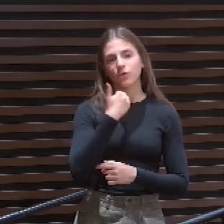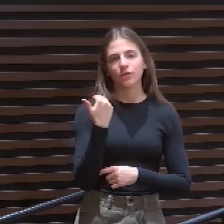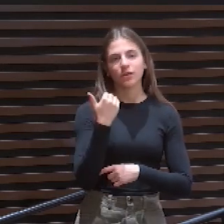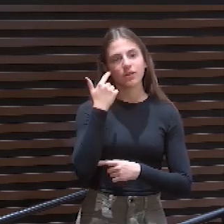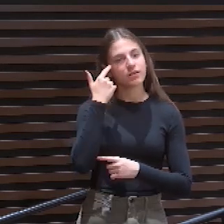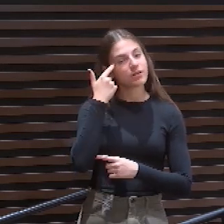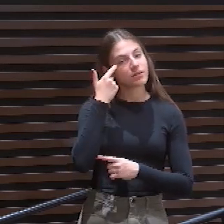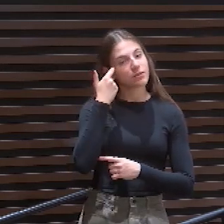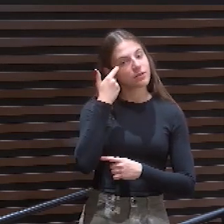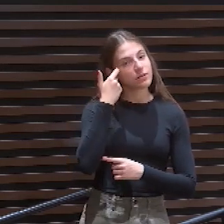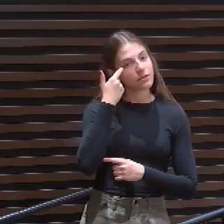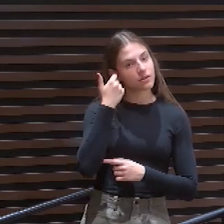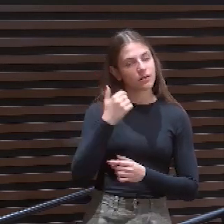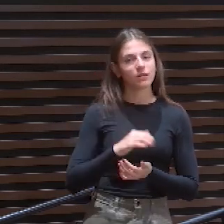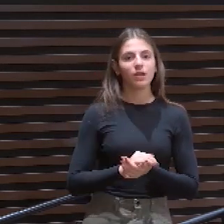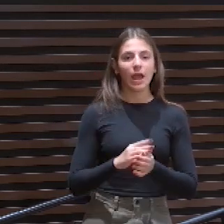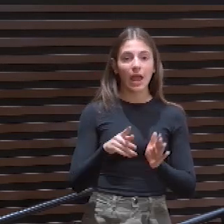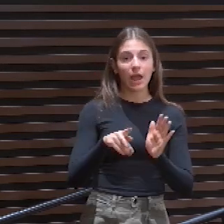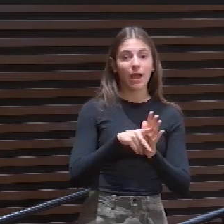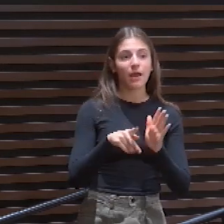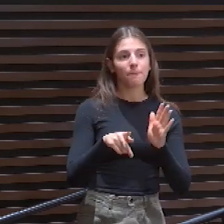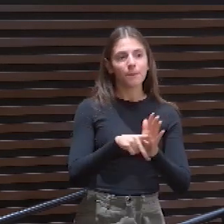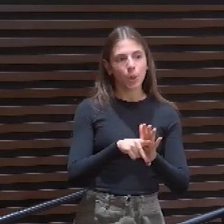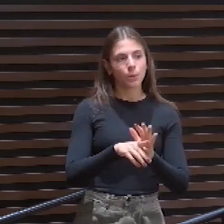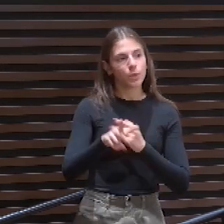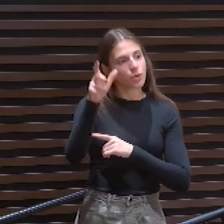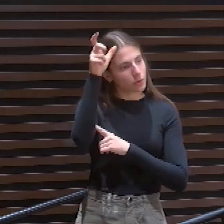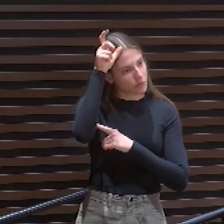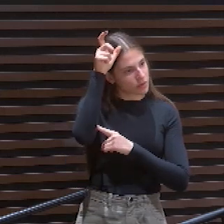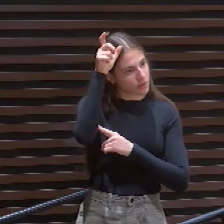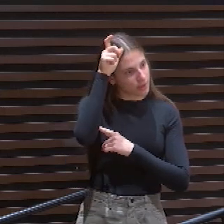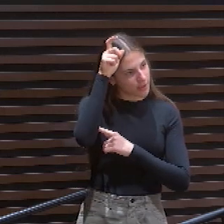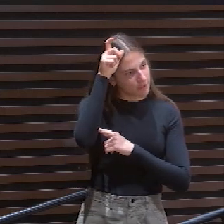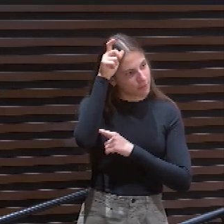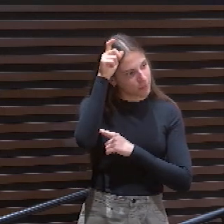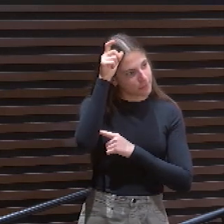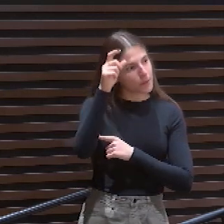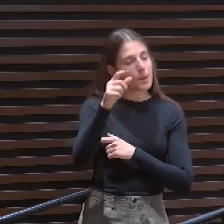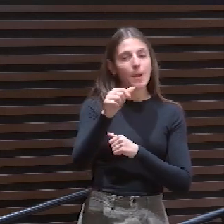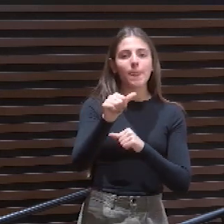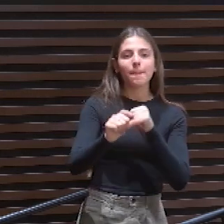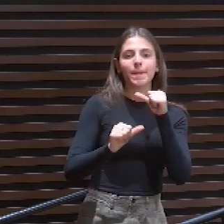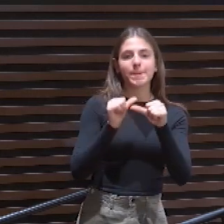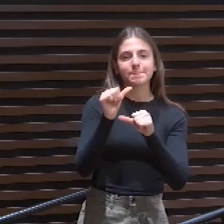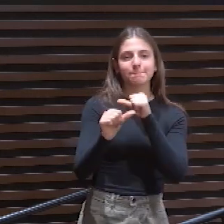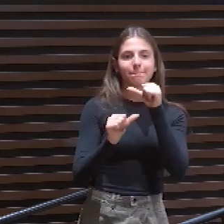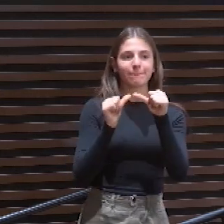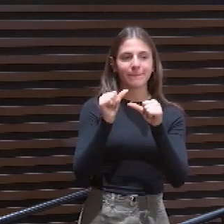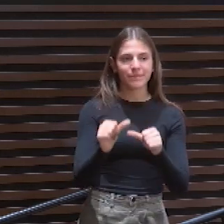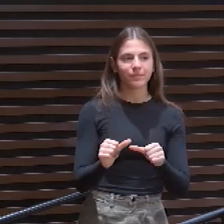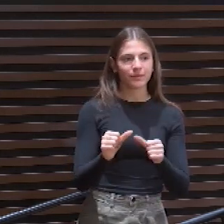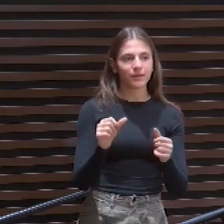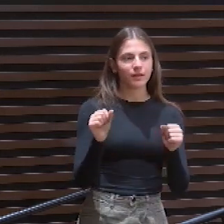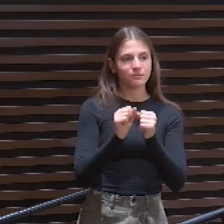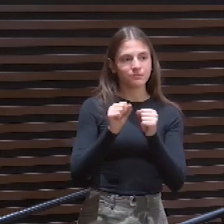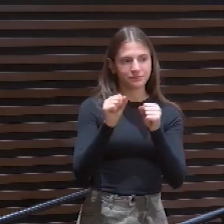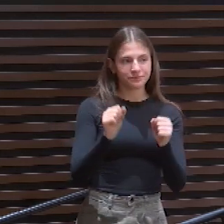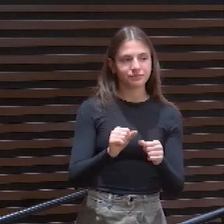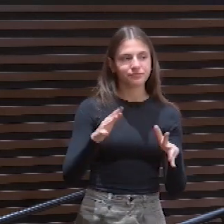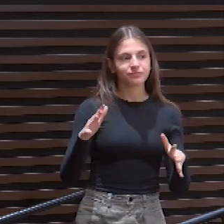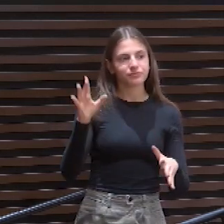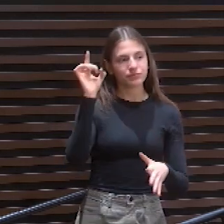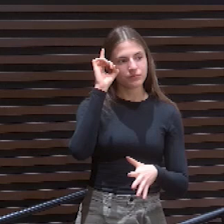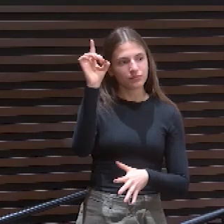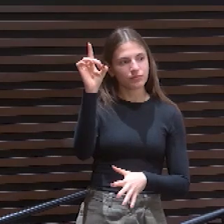É do diabo mudar a forma. É demoníaco alterar a criação,